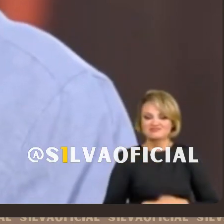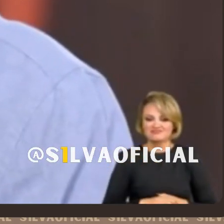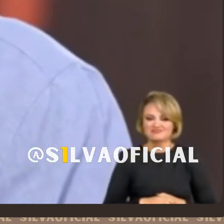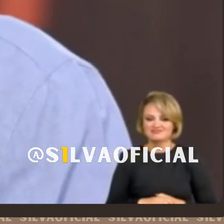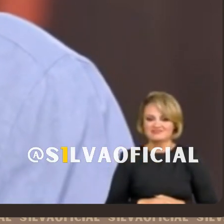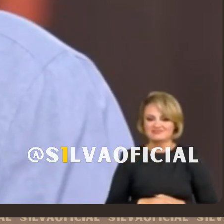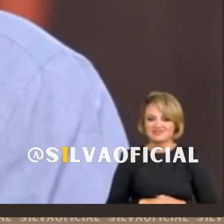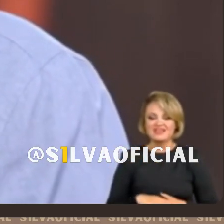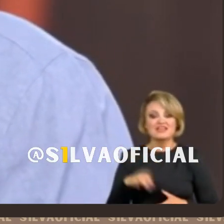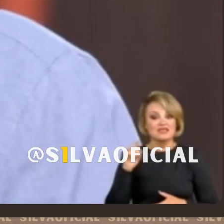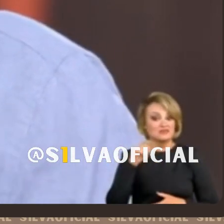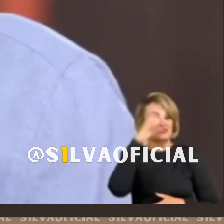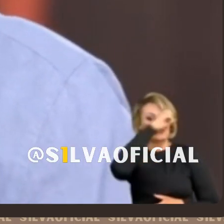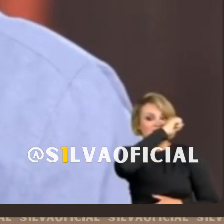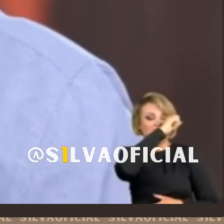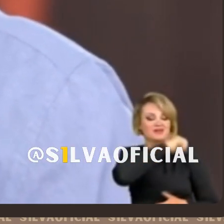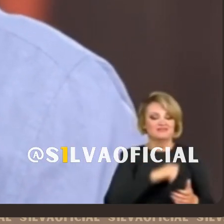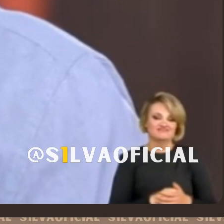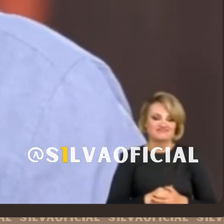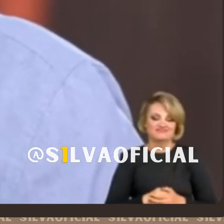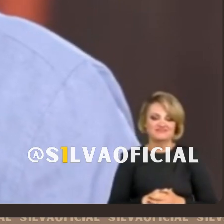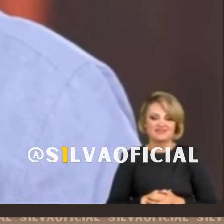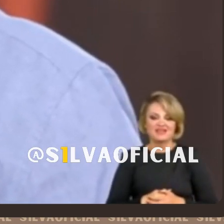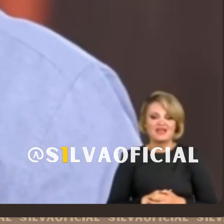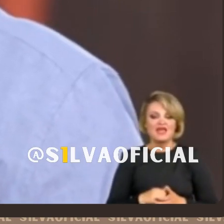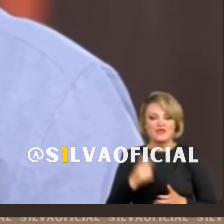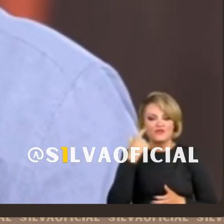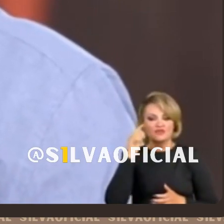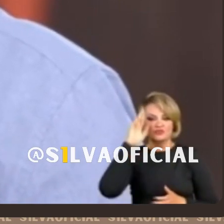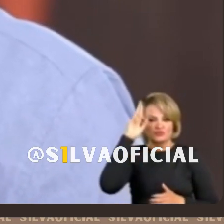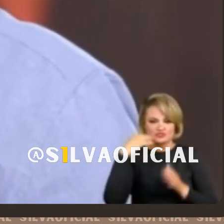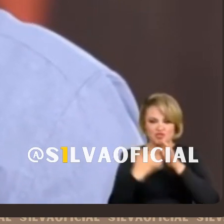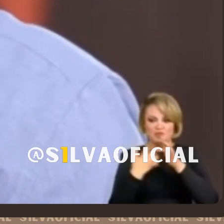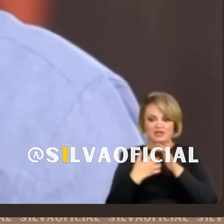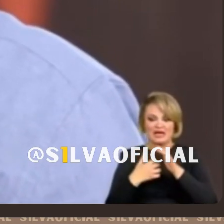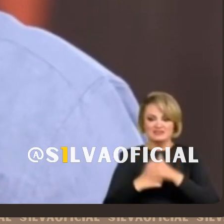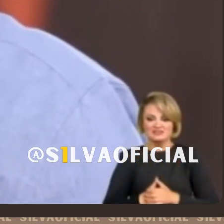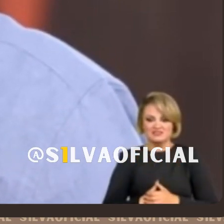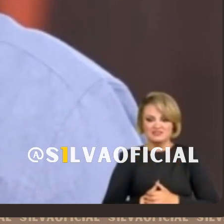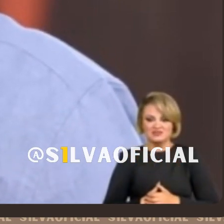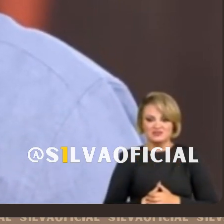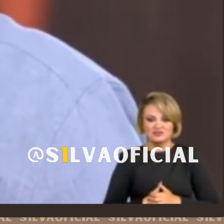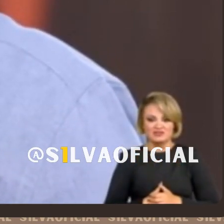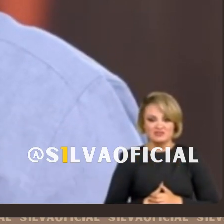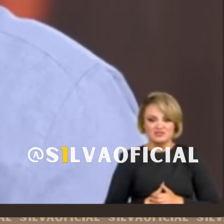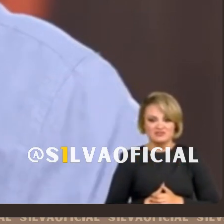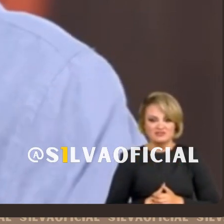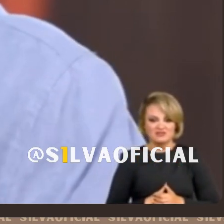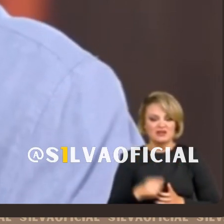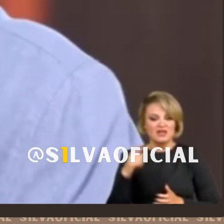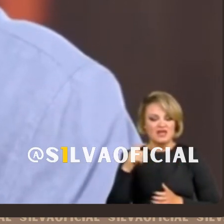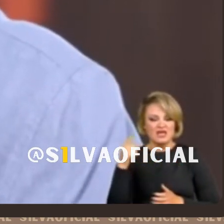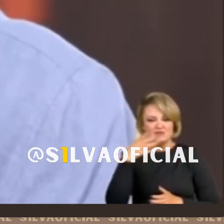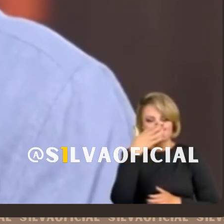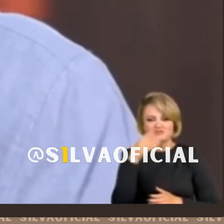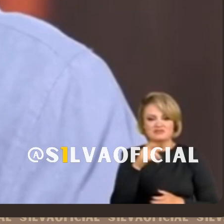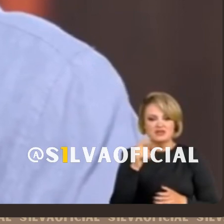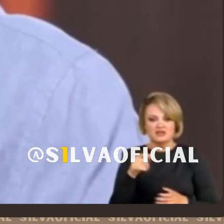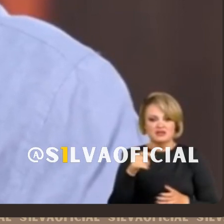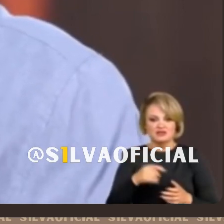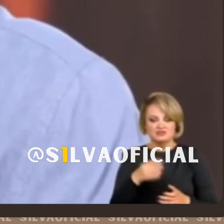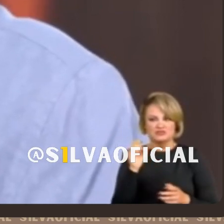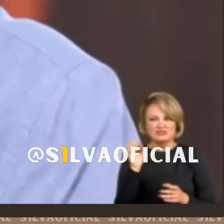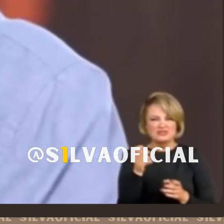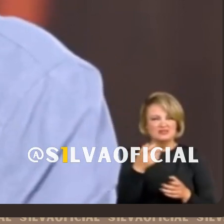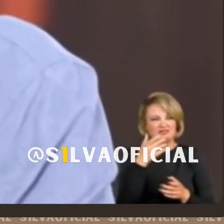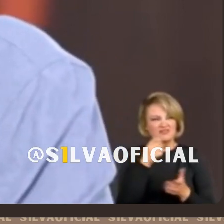empresários conversando e um deles falou, pô, tó, esse ano eu deixei de pagar 32 milhões de imposto de renda. Usando a lei. Não é que ele